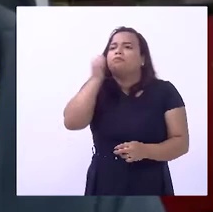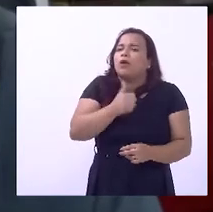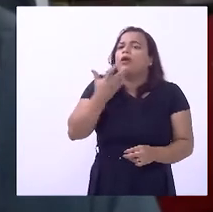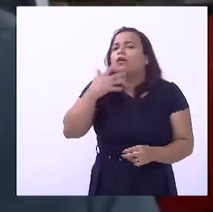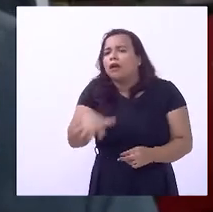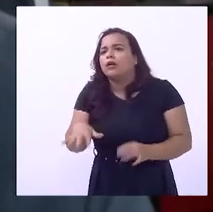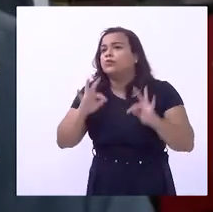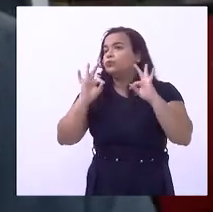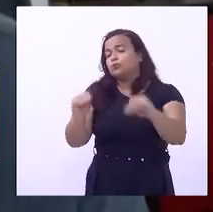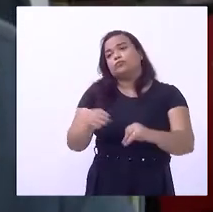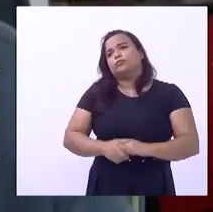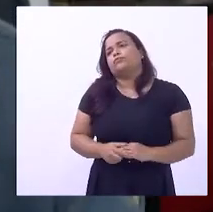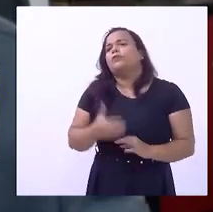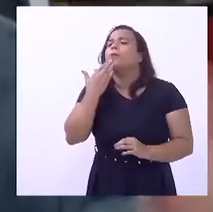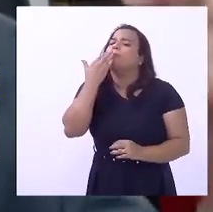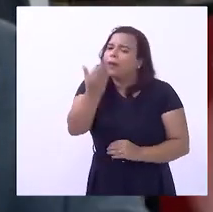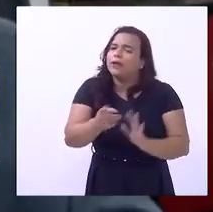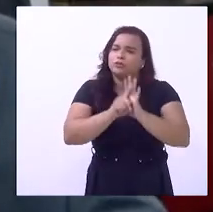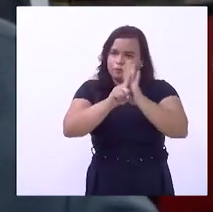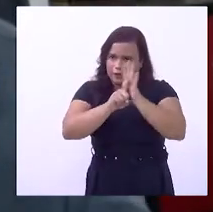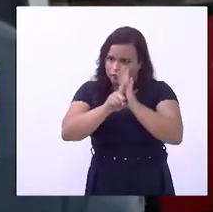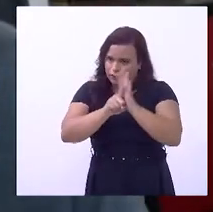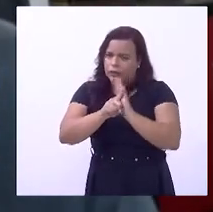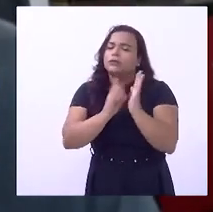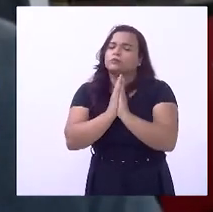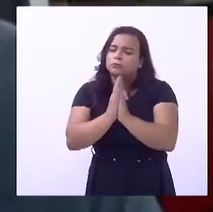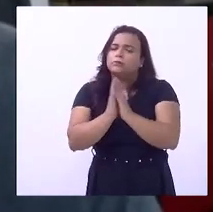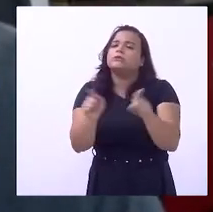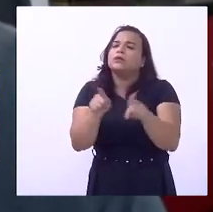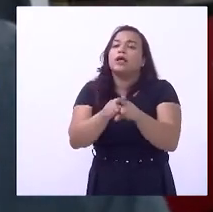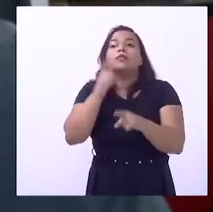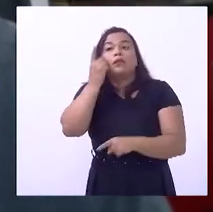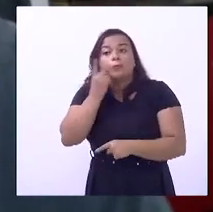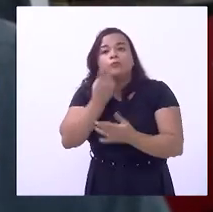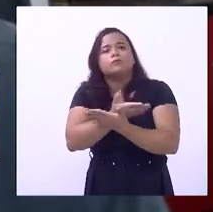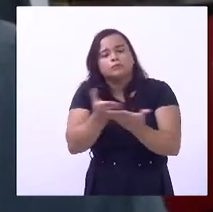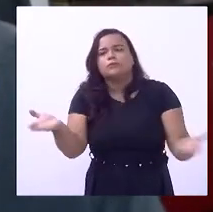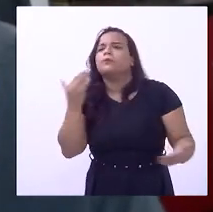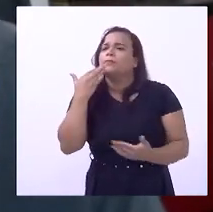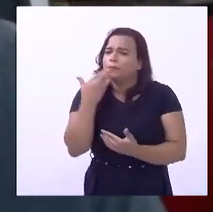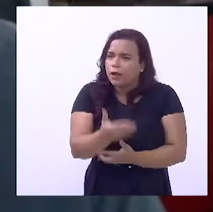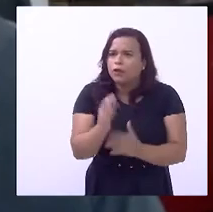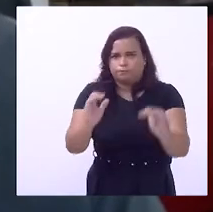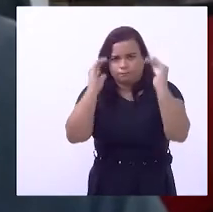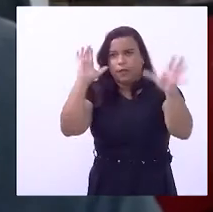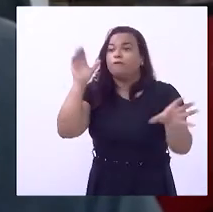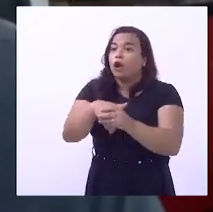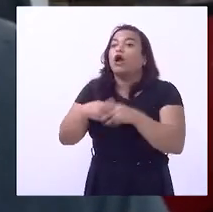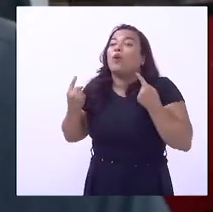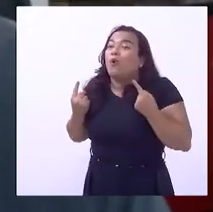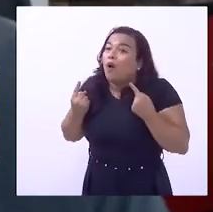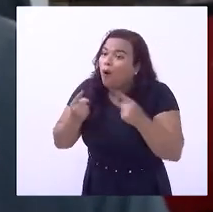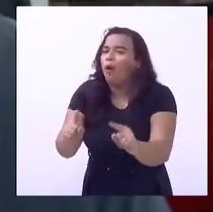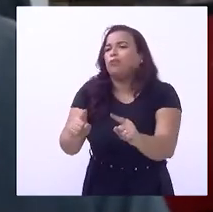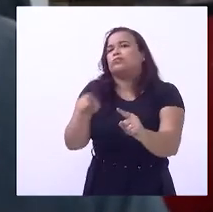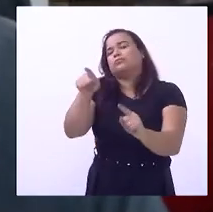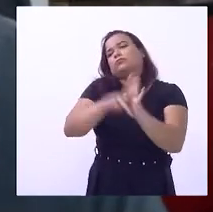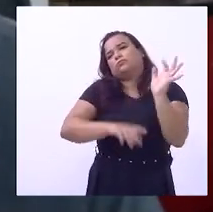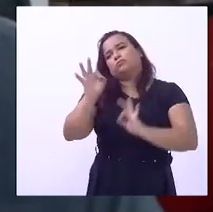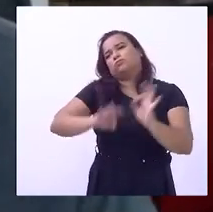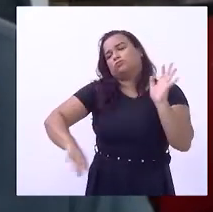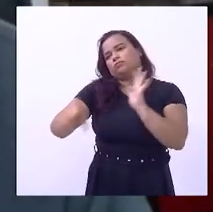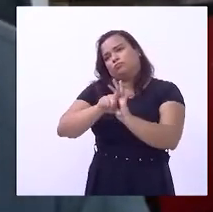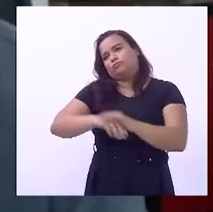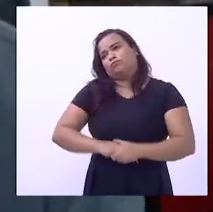da votação e peço aos deputados e às deputadas que vossas excelências votem contra esse projeto de